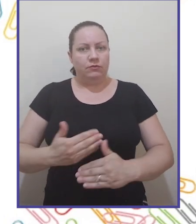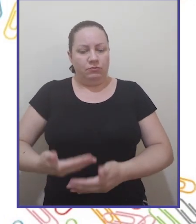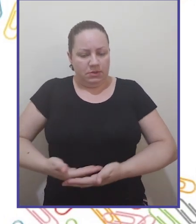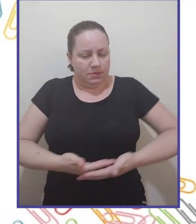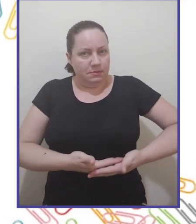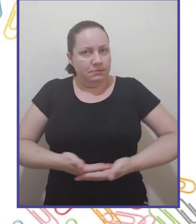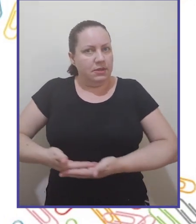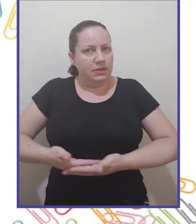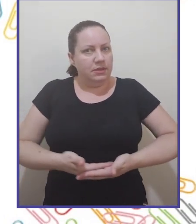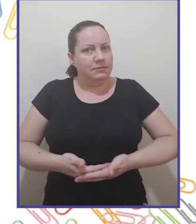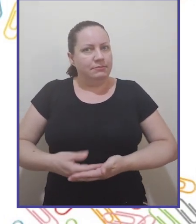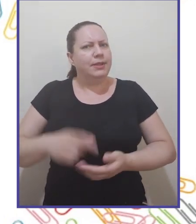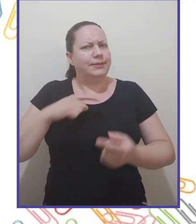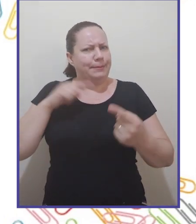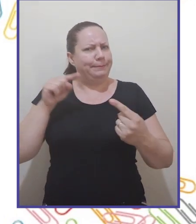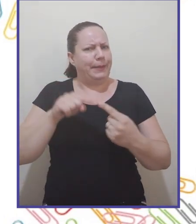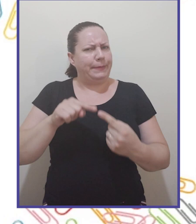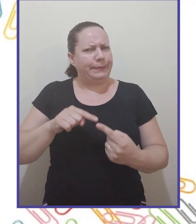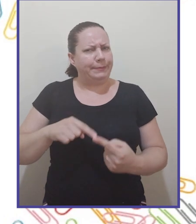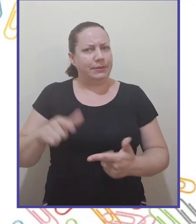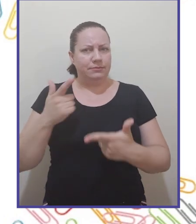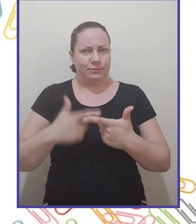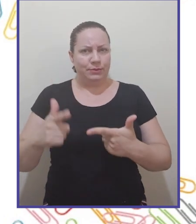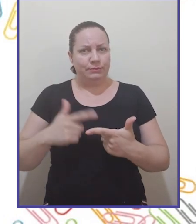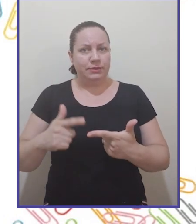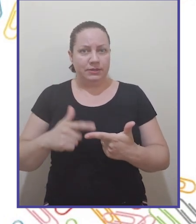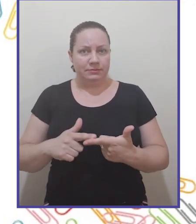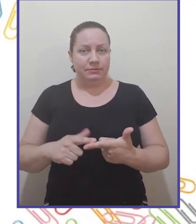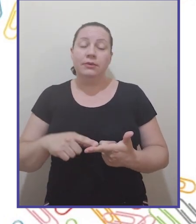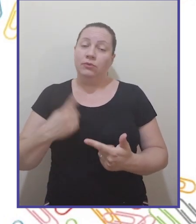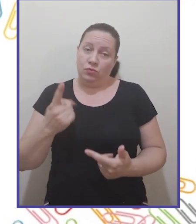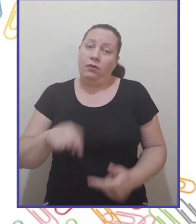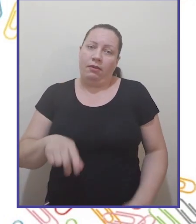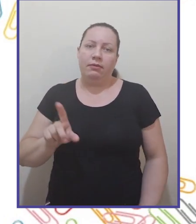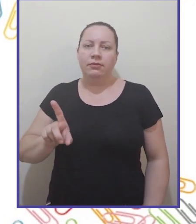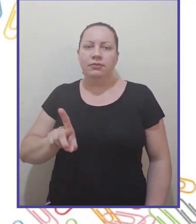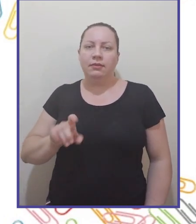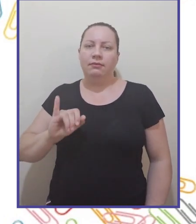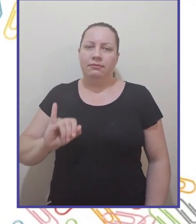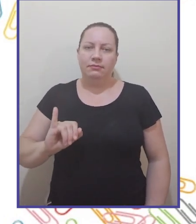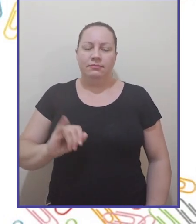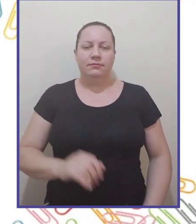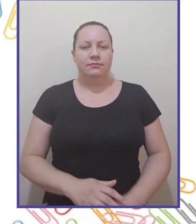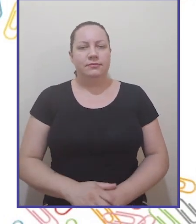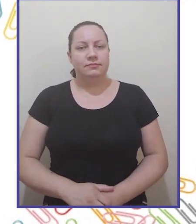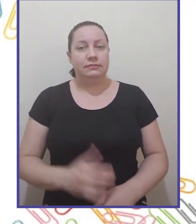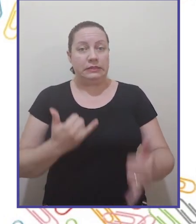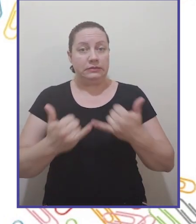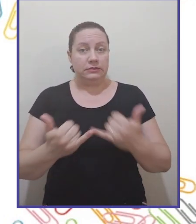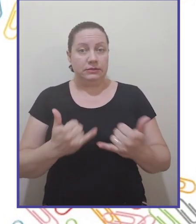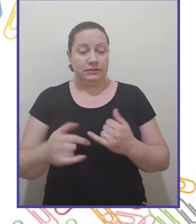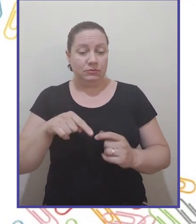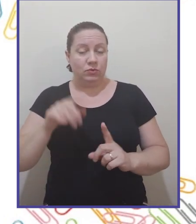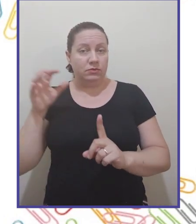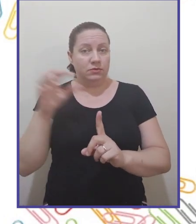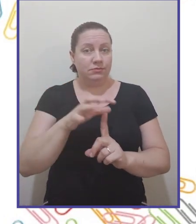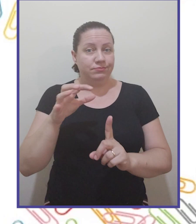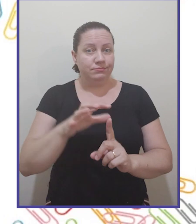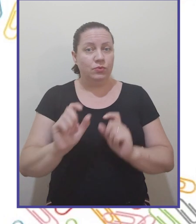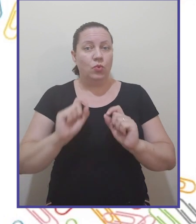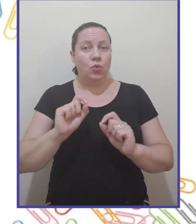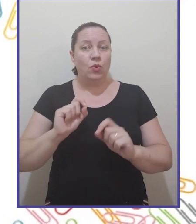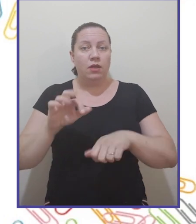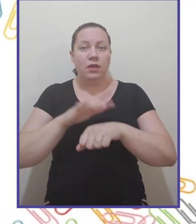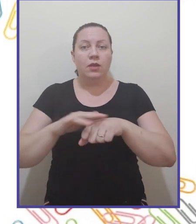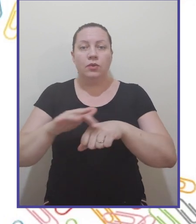criança, resultando em vários problemas, e dentre eles, a DI. Os exemplos desta influência são as